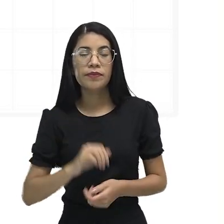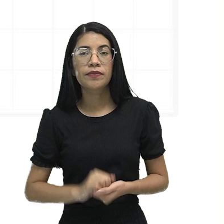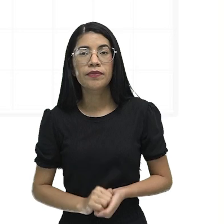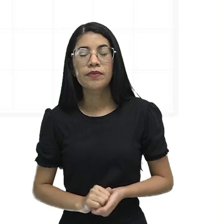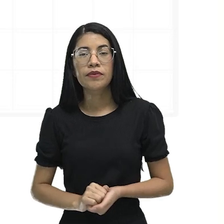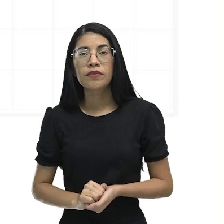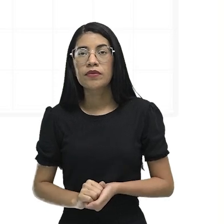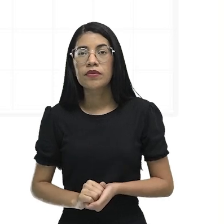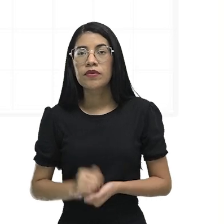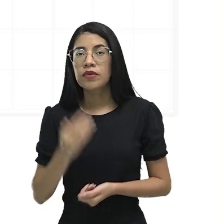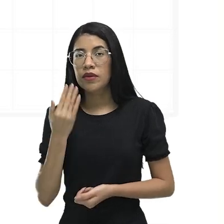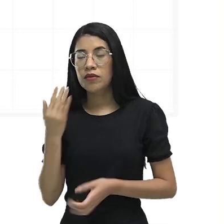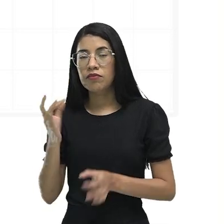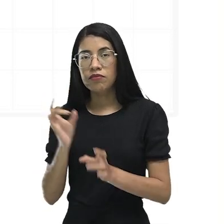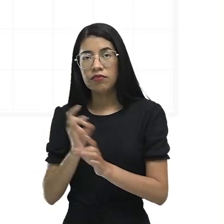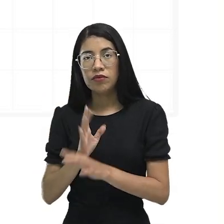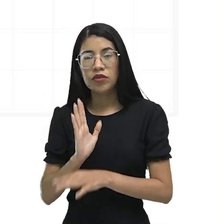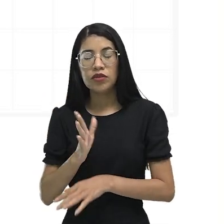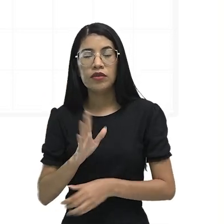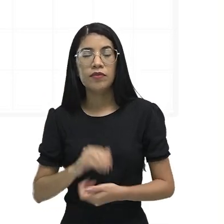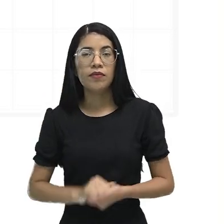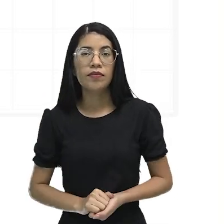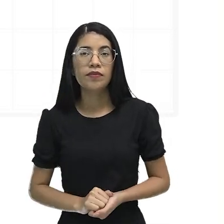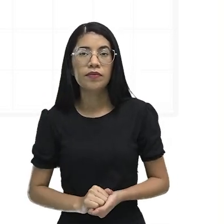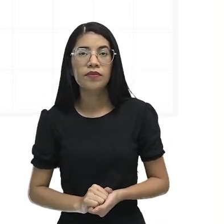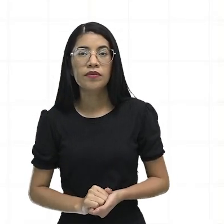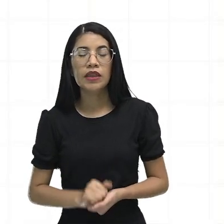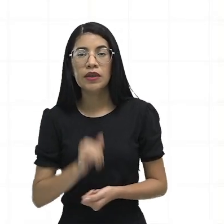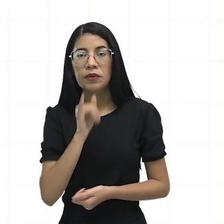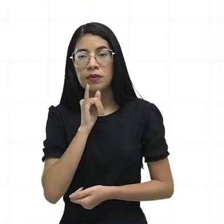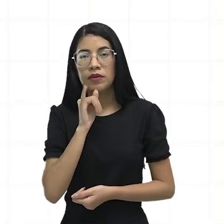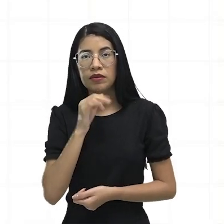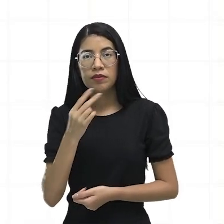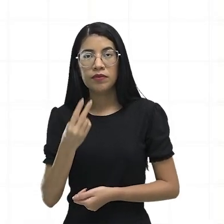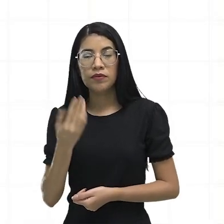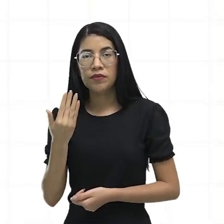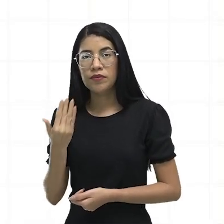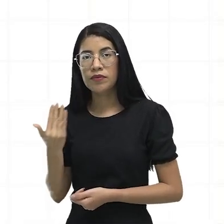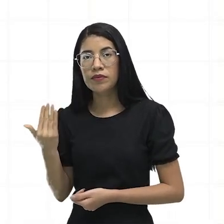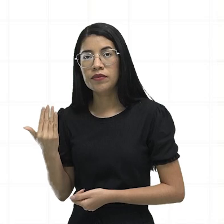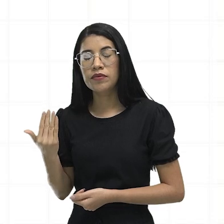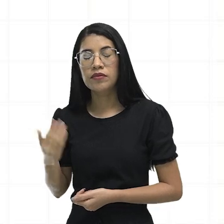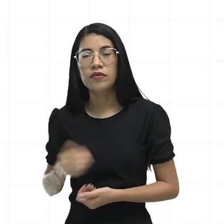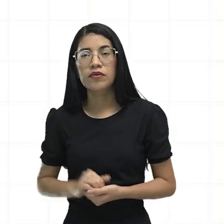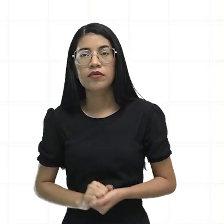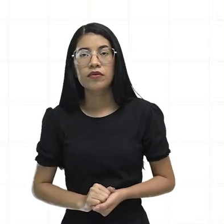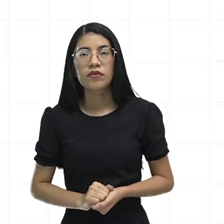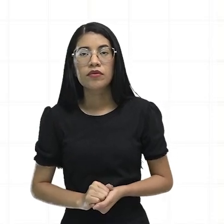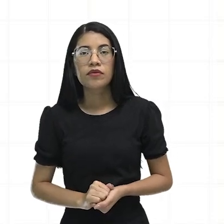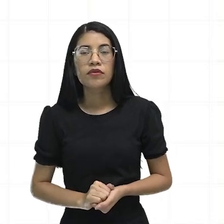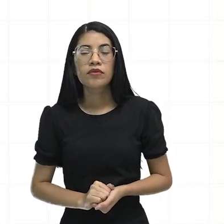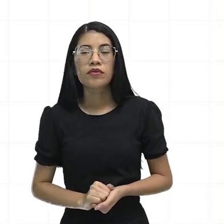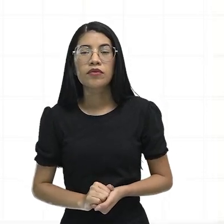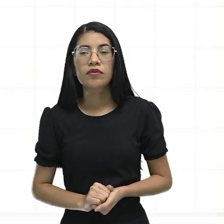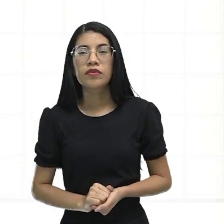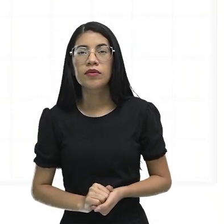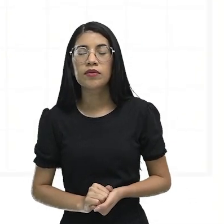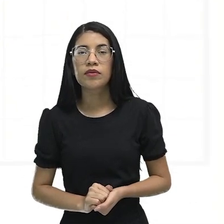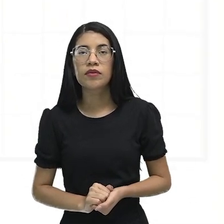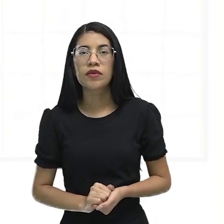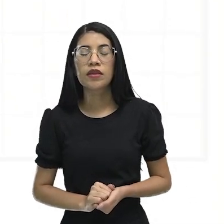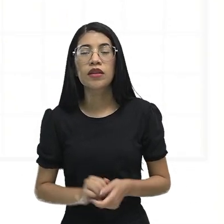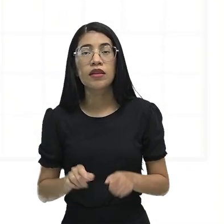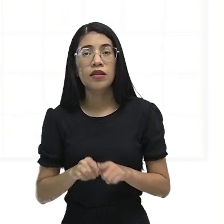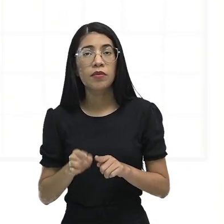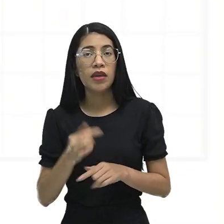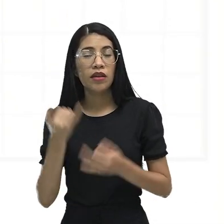certo? Aí está o resultado. Vamos para a questão de número 2 agora? Olha essa daí, ó. Veja que nós já temos outras